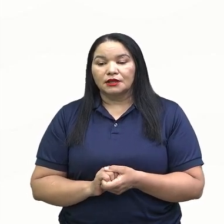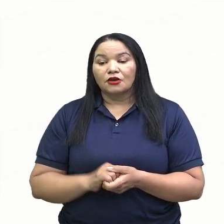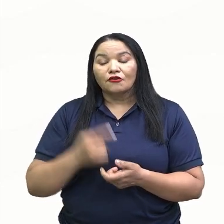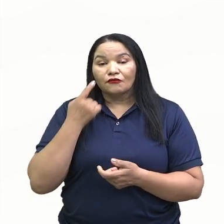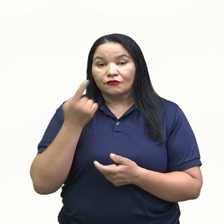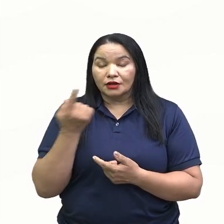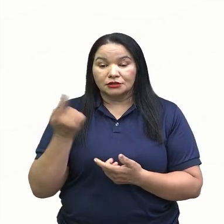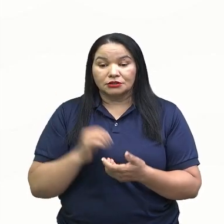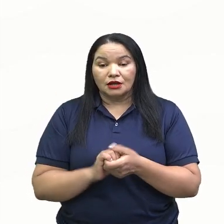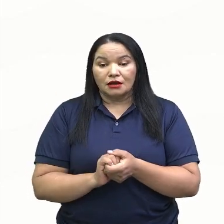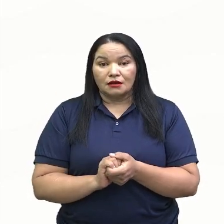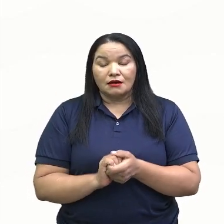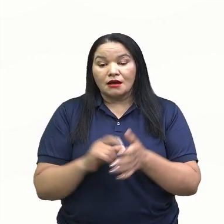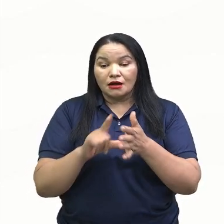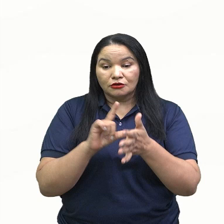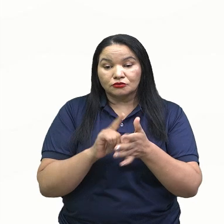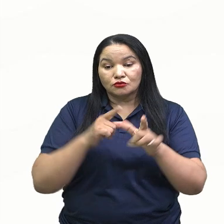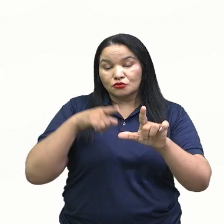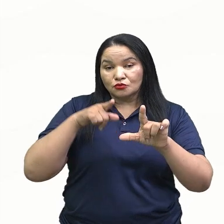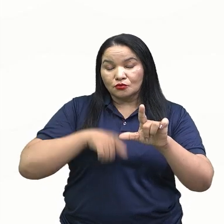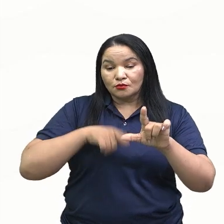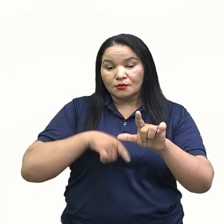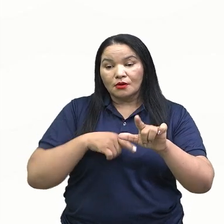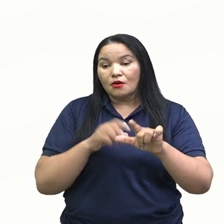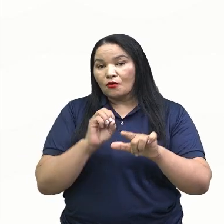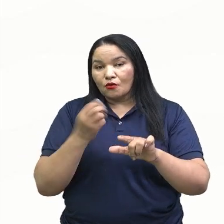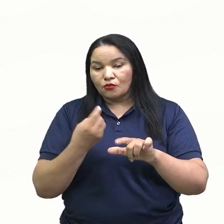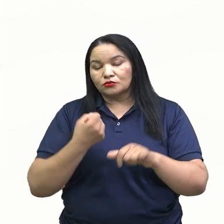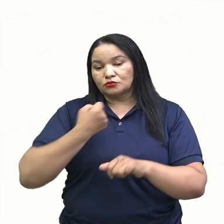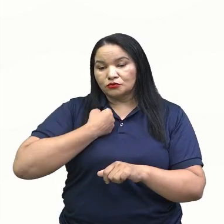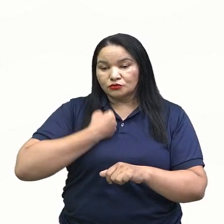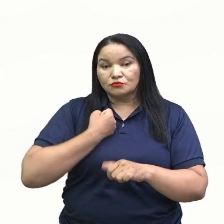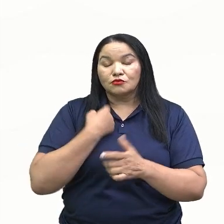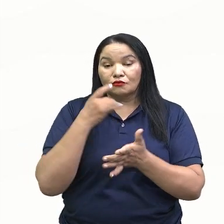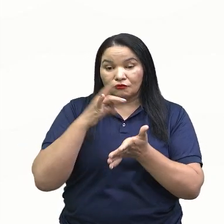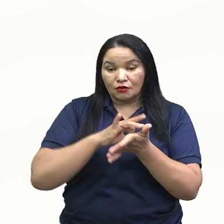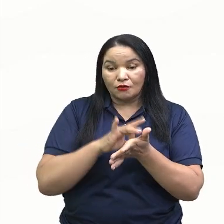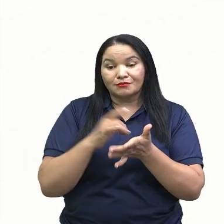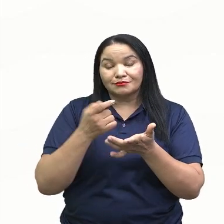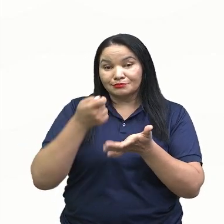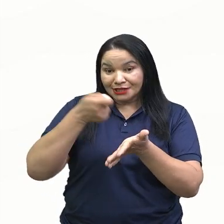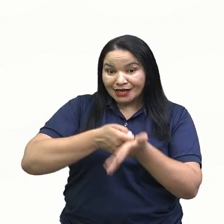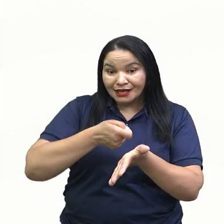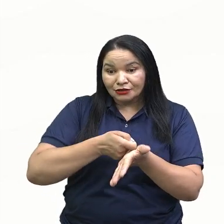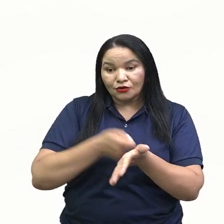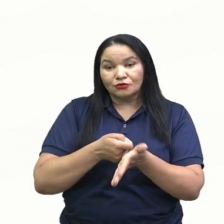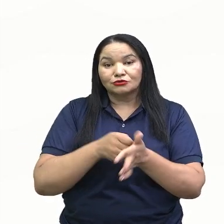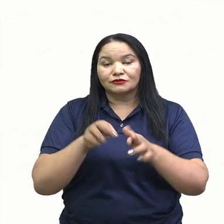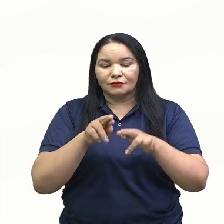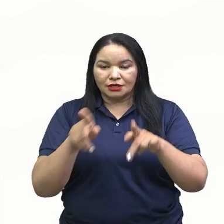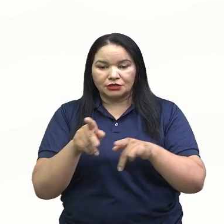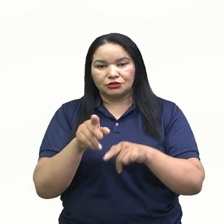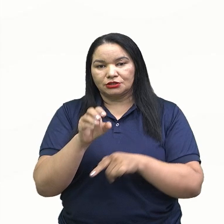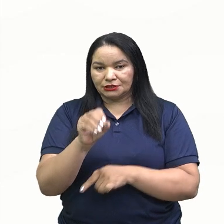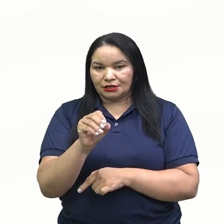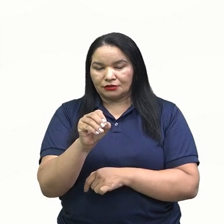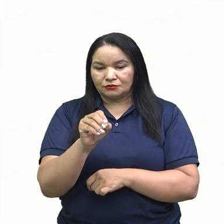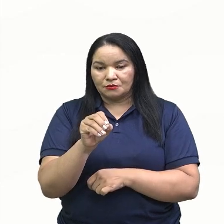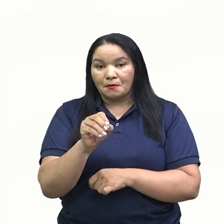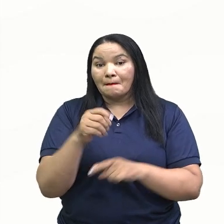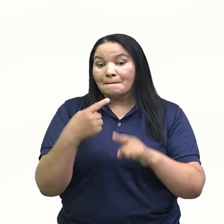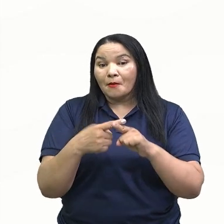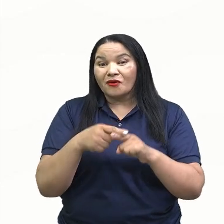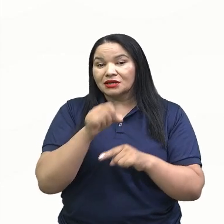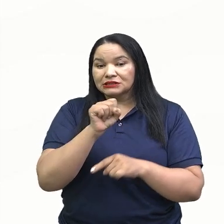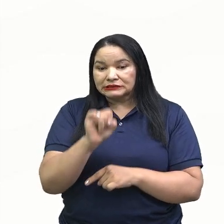do x, ó, ele é um número real e ele tem que ser obrigatoriamente diferente de zero, porque se ele for zero, o